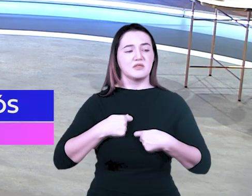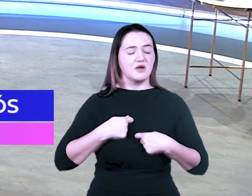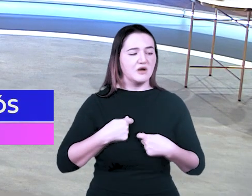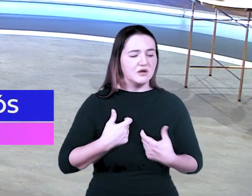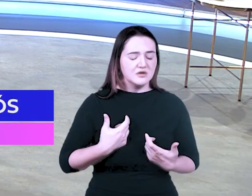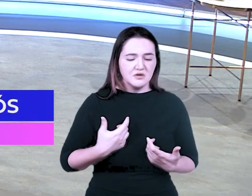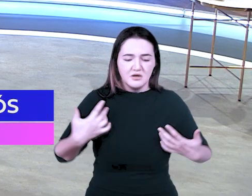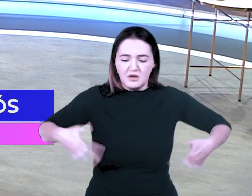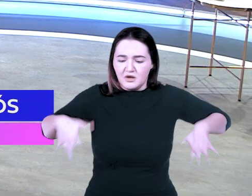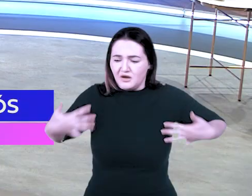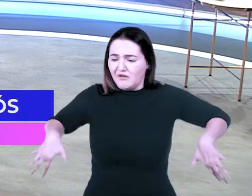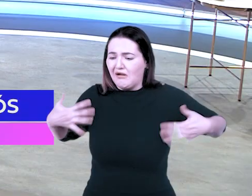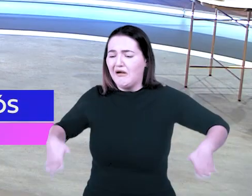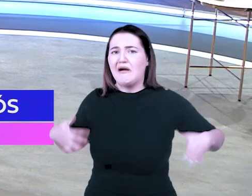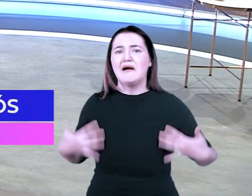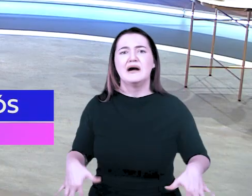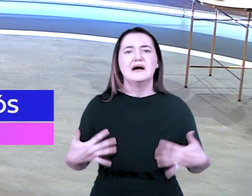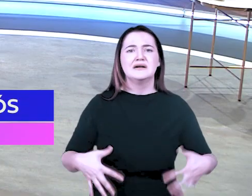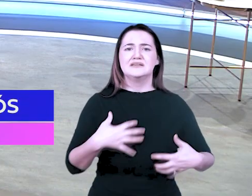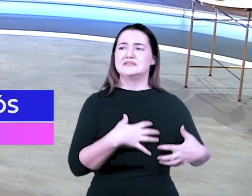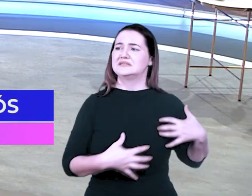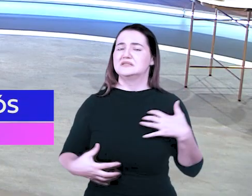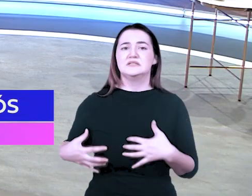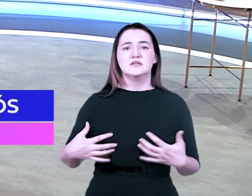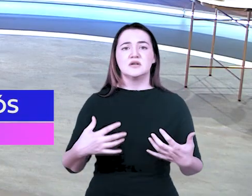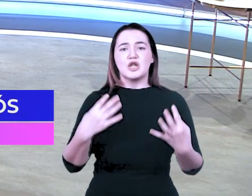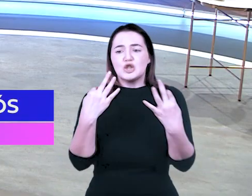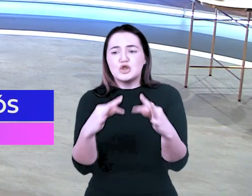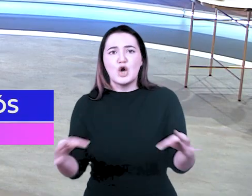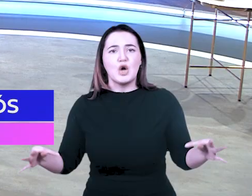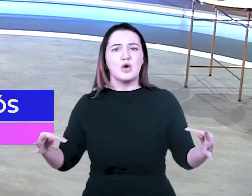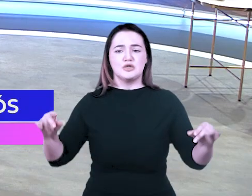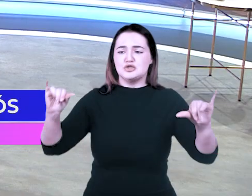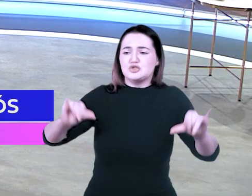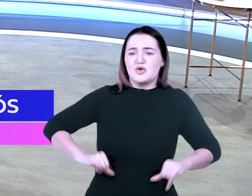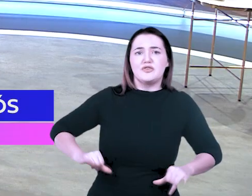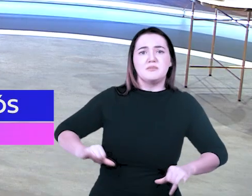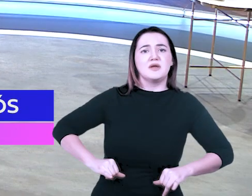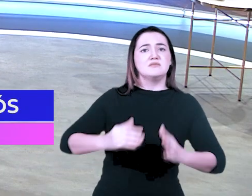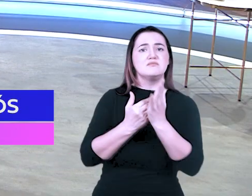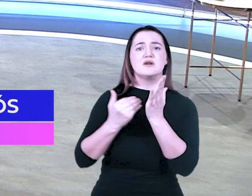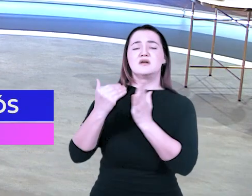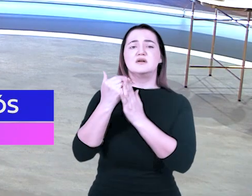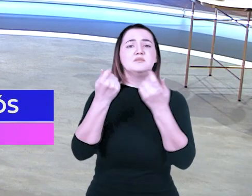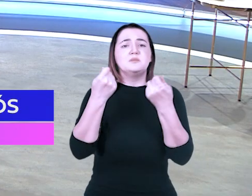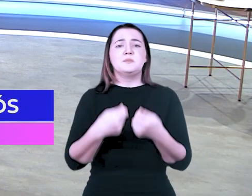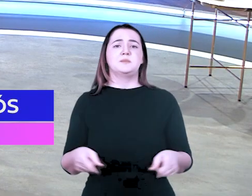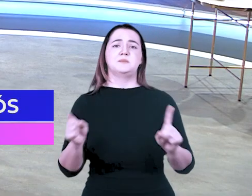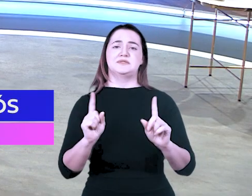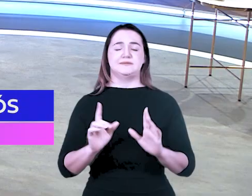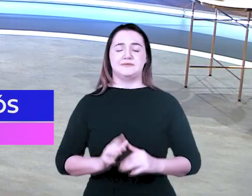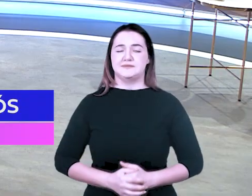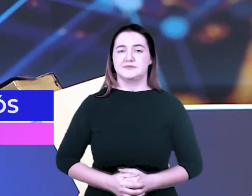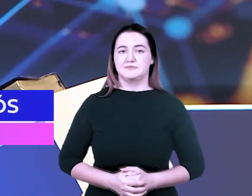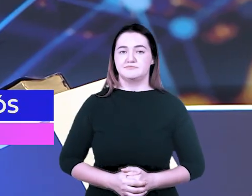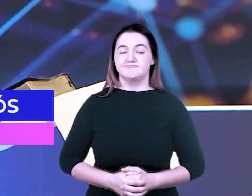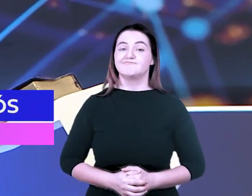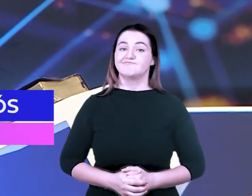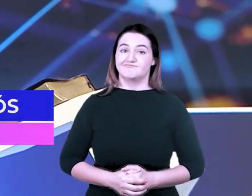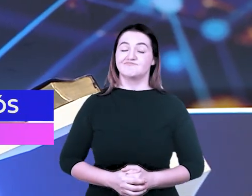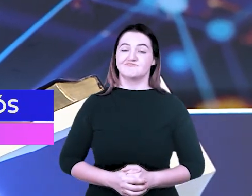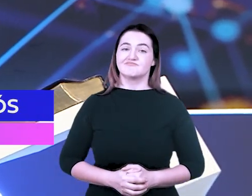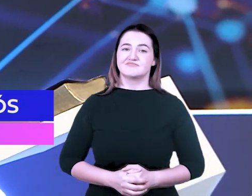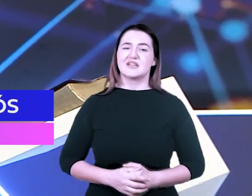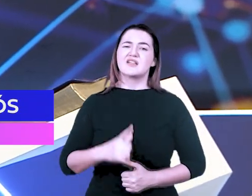você desespero, ela vai gerar em você dor e sofrimento mais do que o necessário. Às